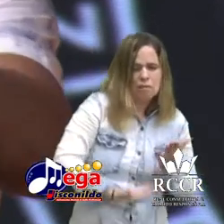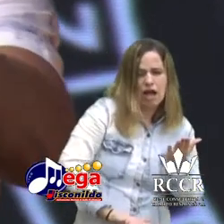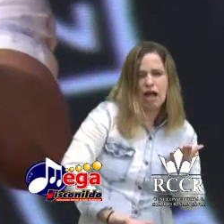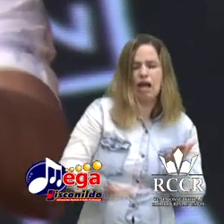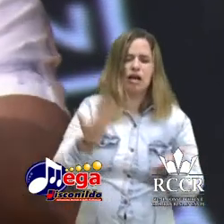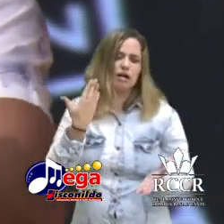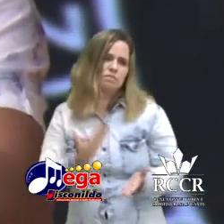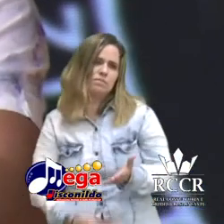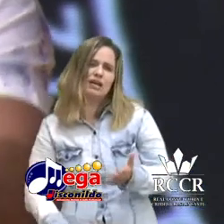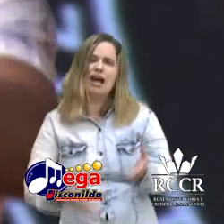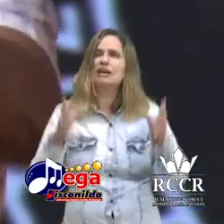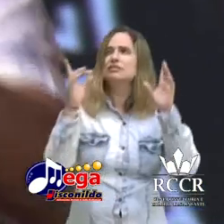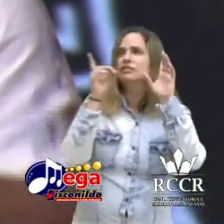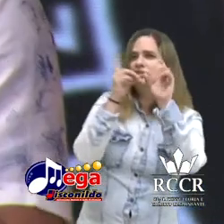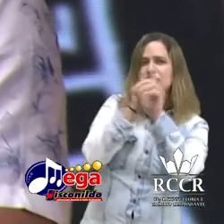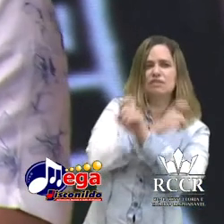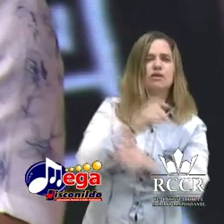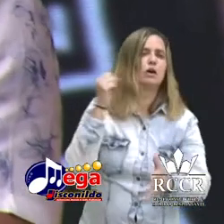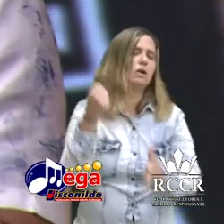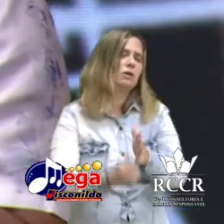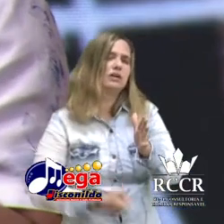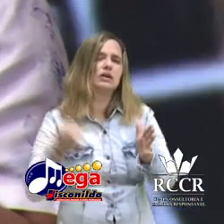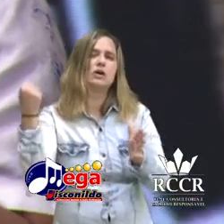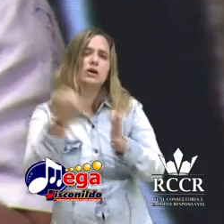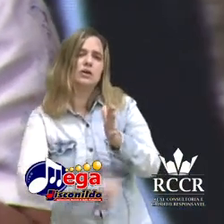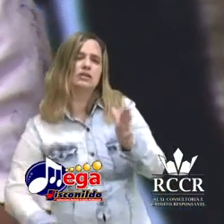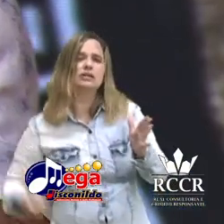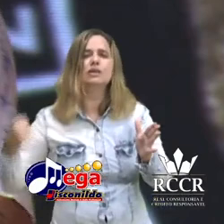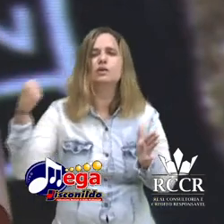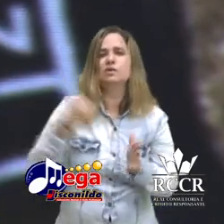casa, não viva pelo teu momento, viva pela crença que você tem na Escritura.